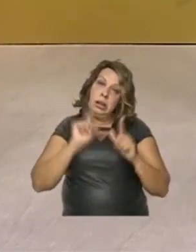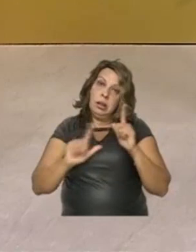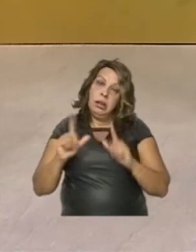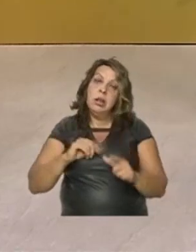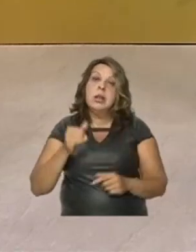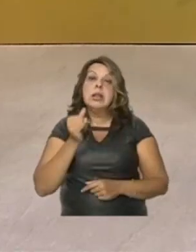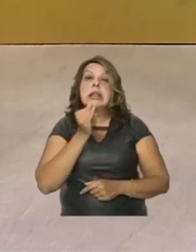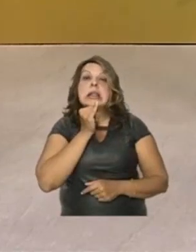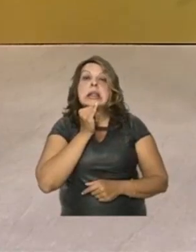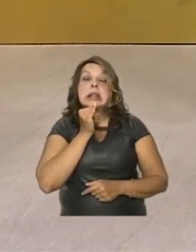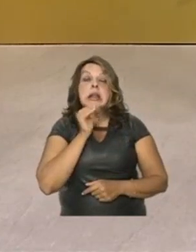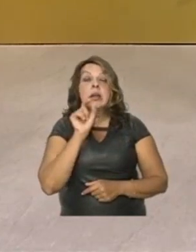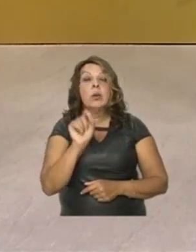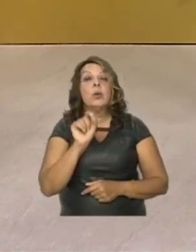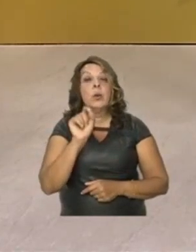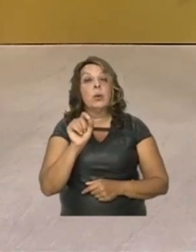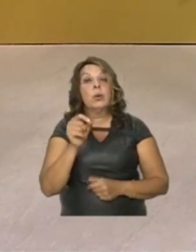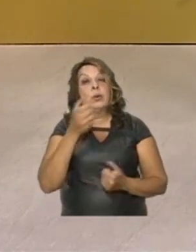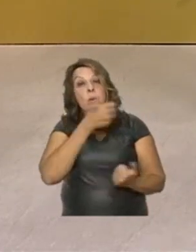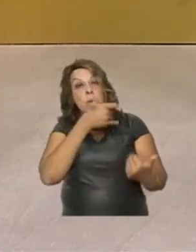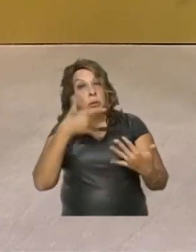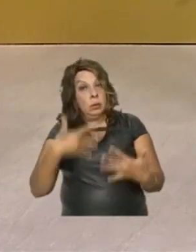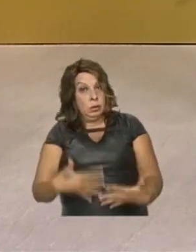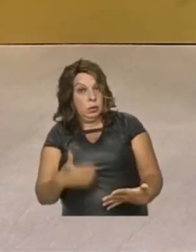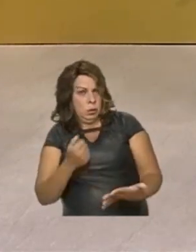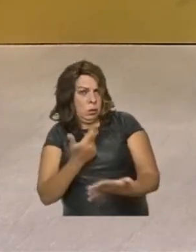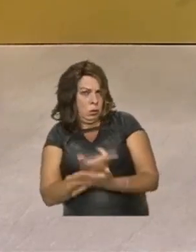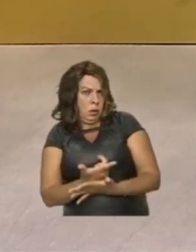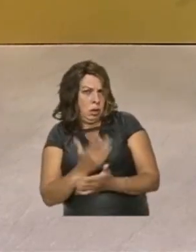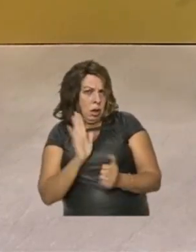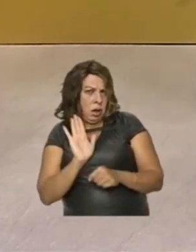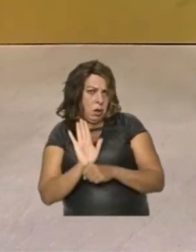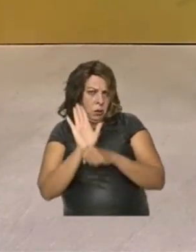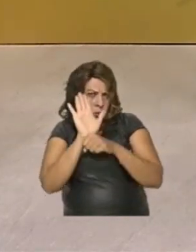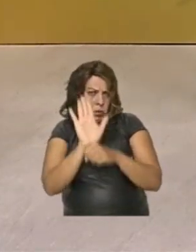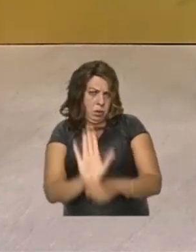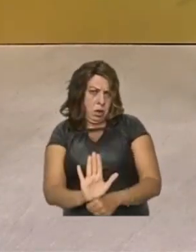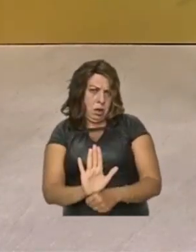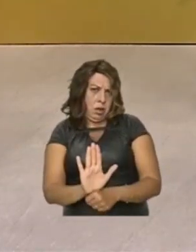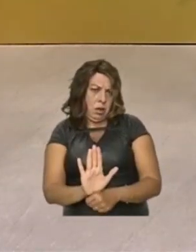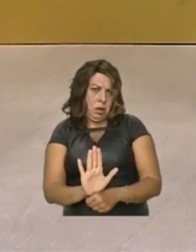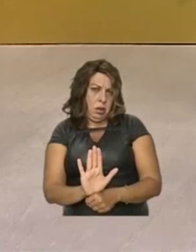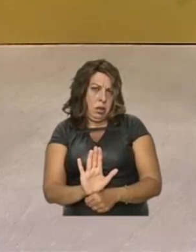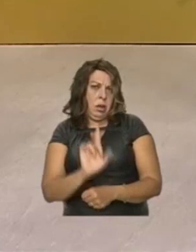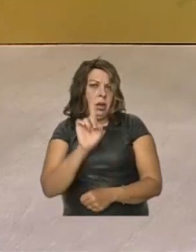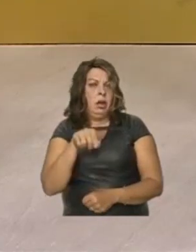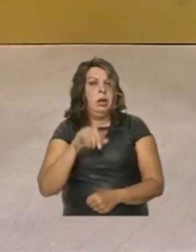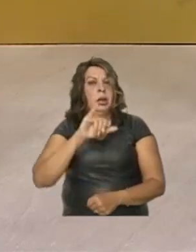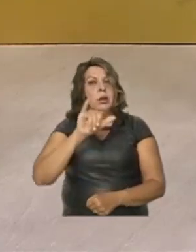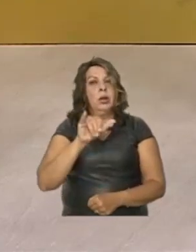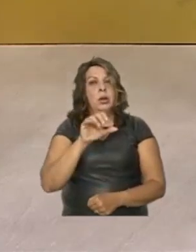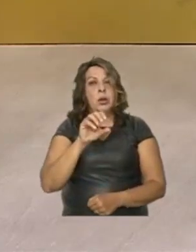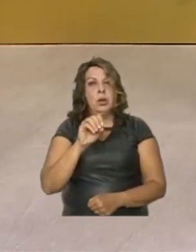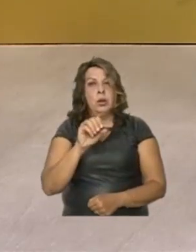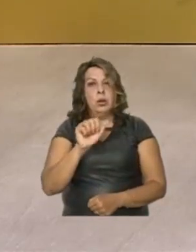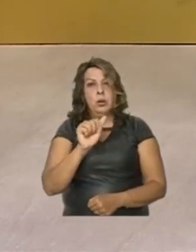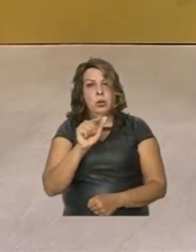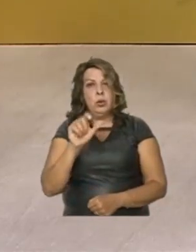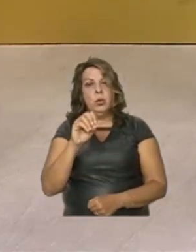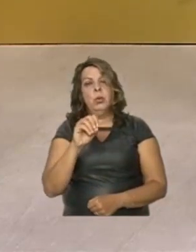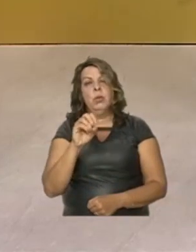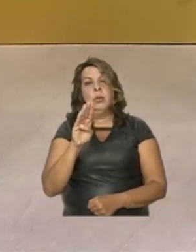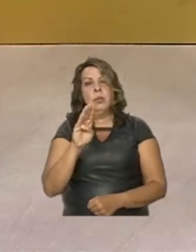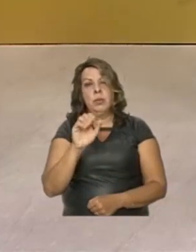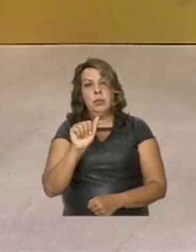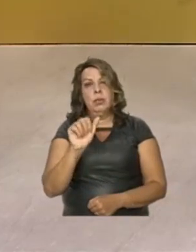o exemplo dessa coisa que a gente está falando aqui, de adquirir, de ajudar Sim. o GAC a ser contemplado, foi o seu João Batista. Ele ajudou o GAC